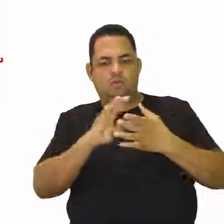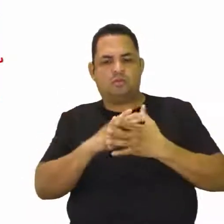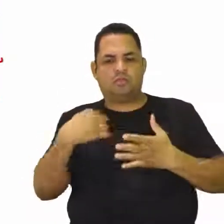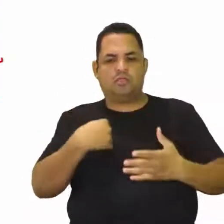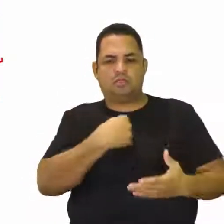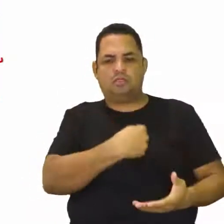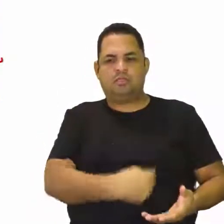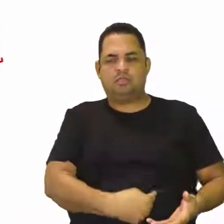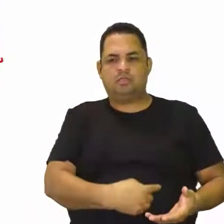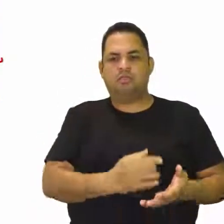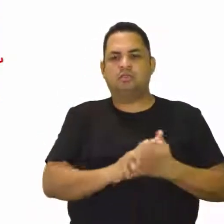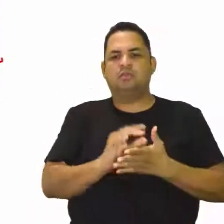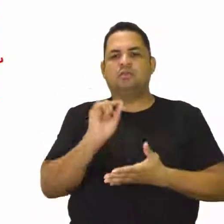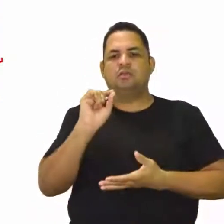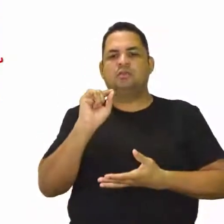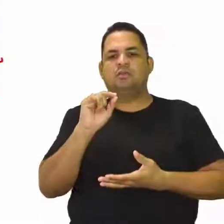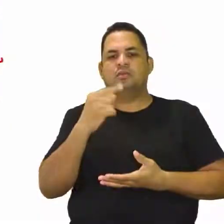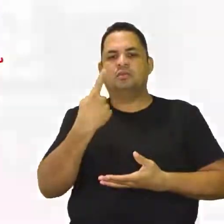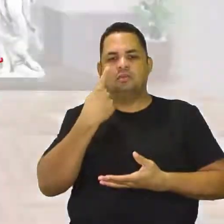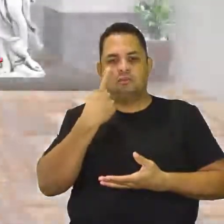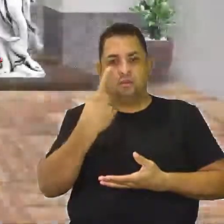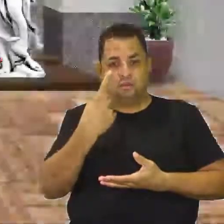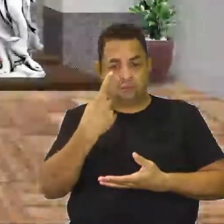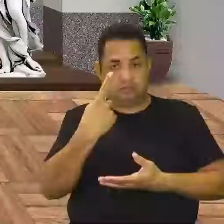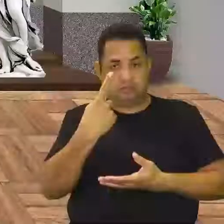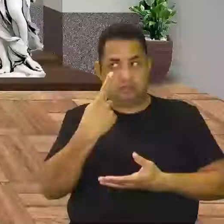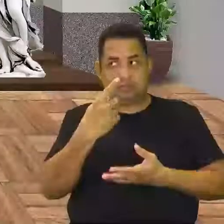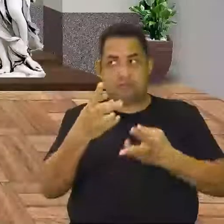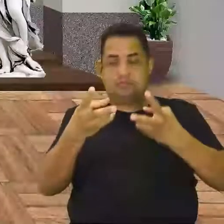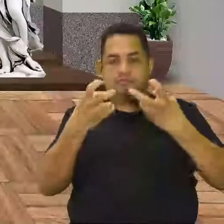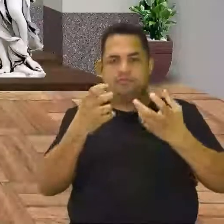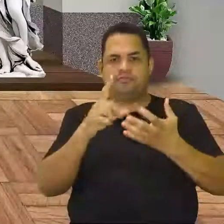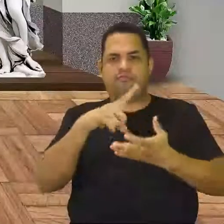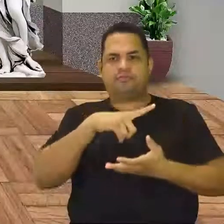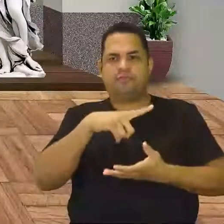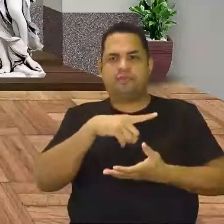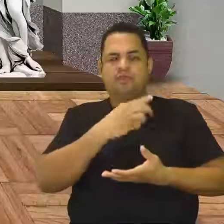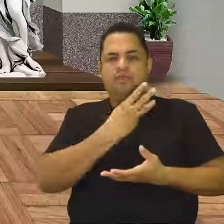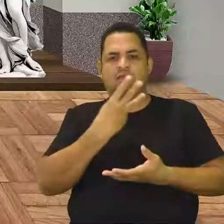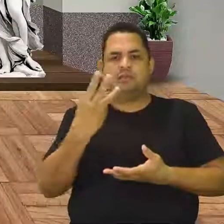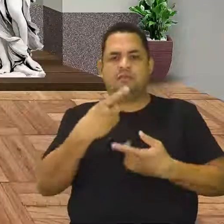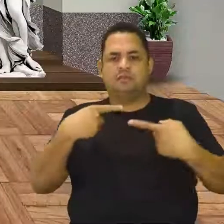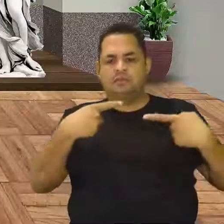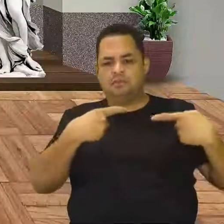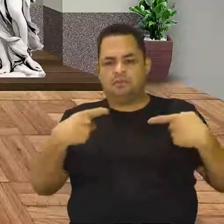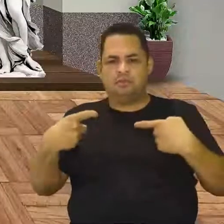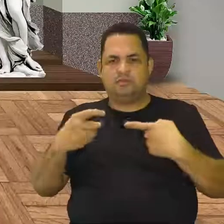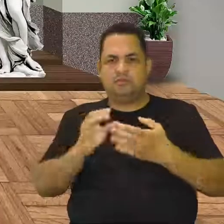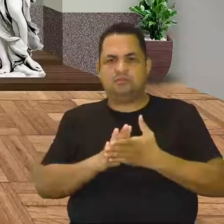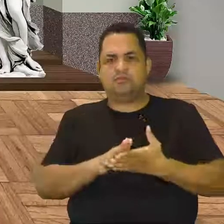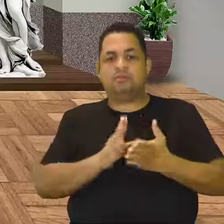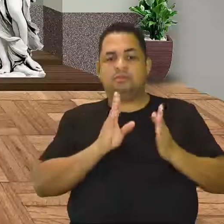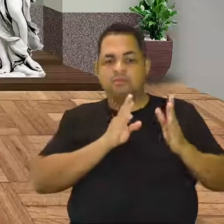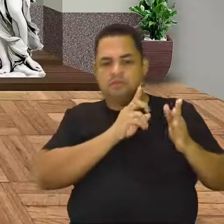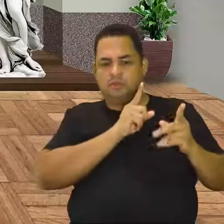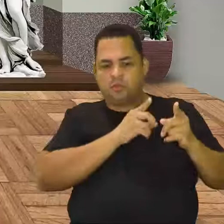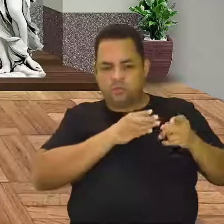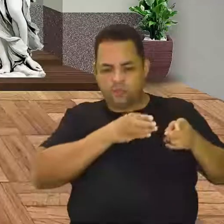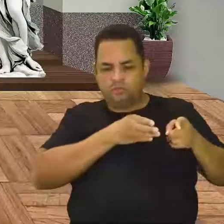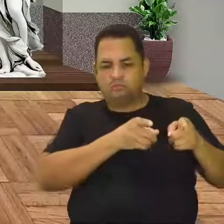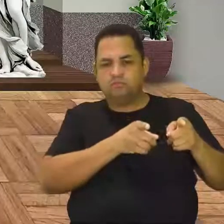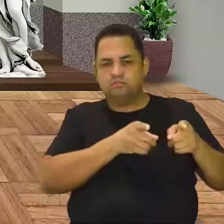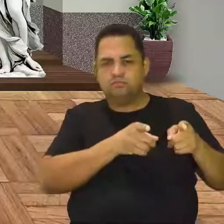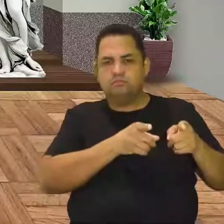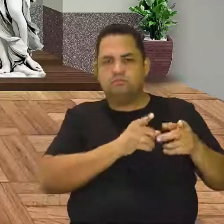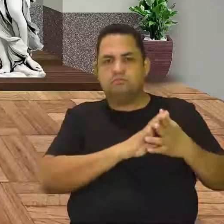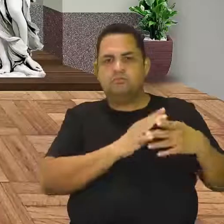mim? Então, o que vocês podem perceber, eu tenho 3 conflitos simultâneos. Eu tenho um conflito